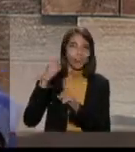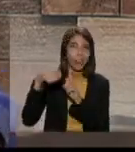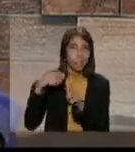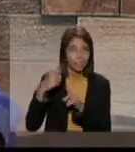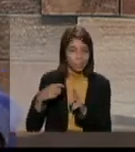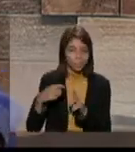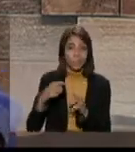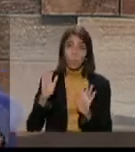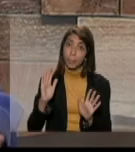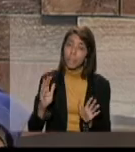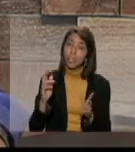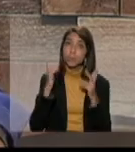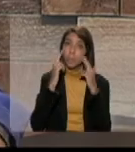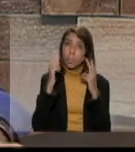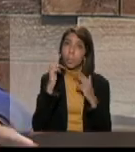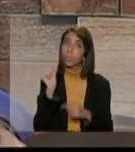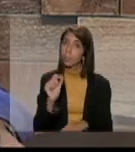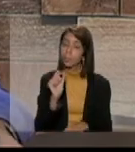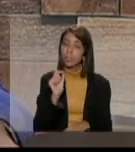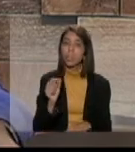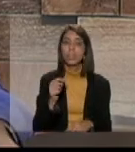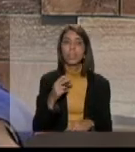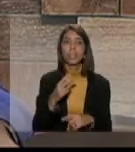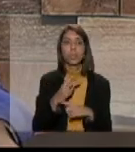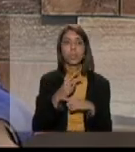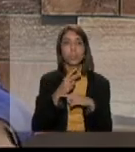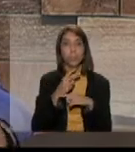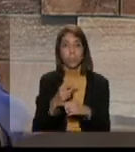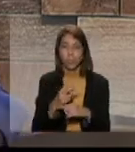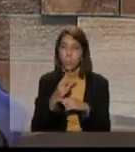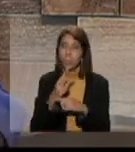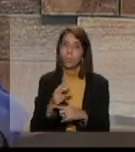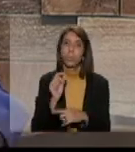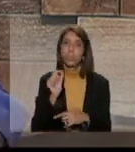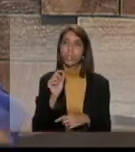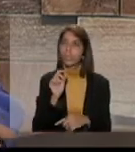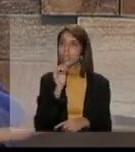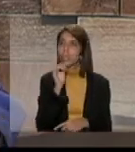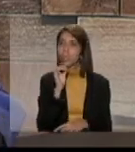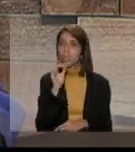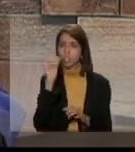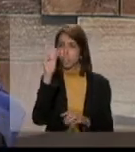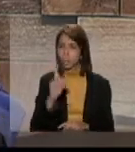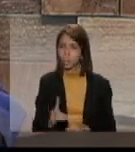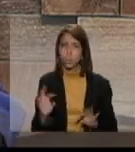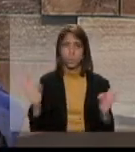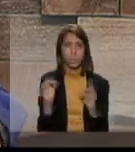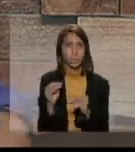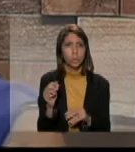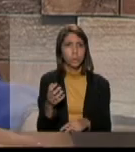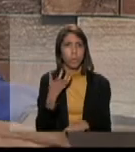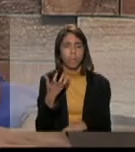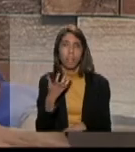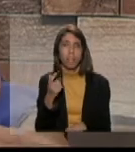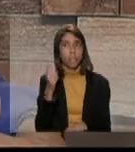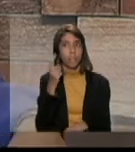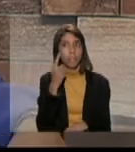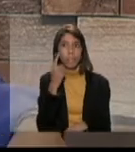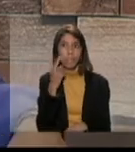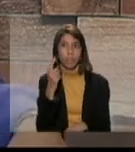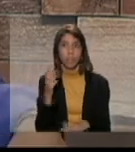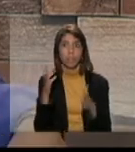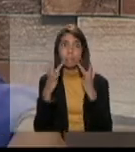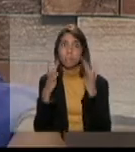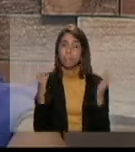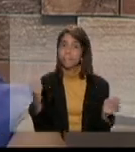mas normalmente a gente busca o jorginho busca muito todos os diretores que o trabalho de busca muito e se conseguir quando tem uma